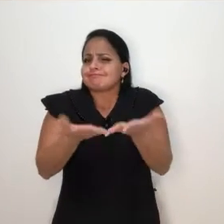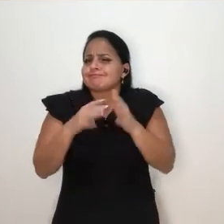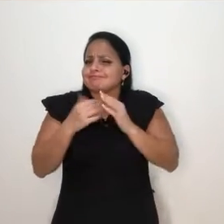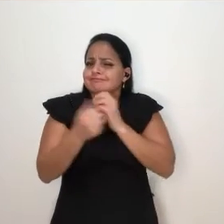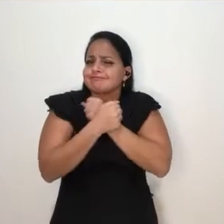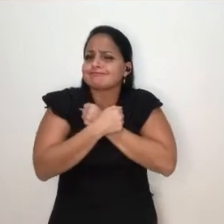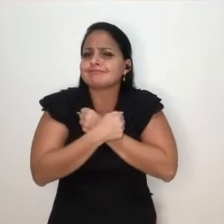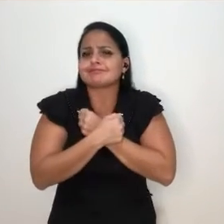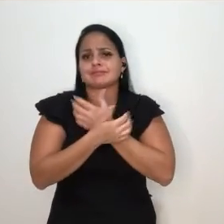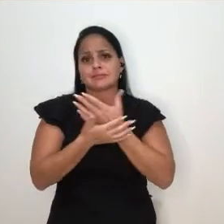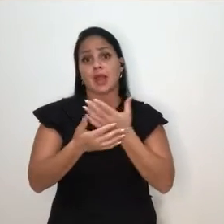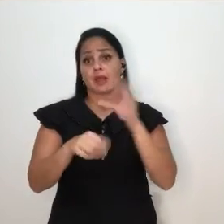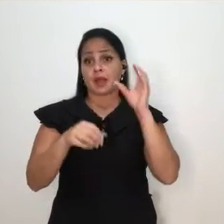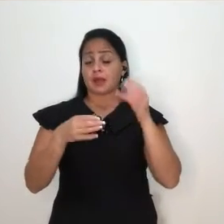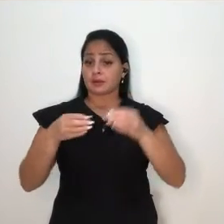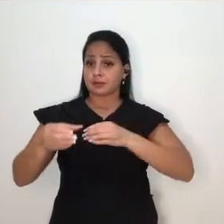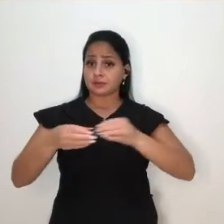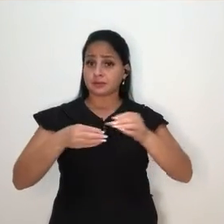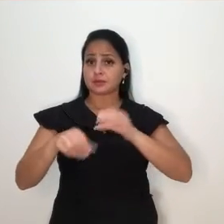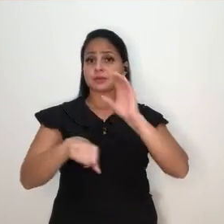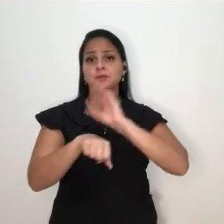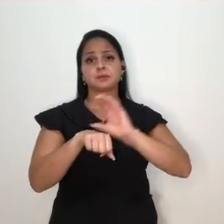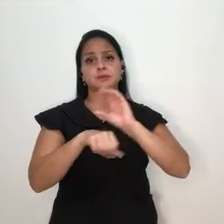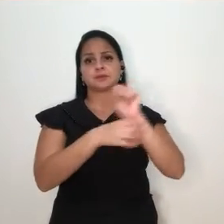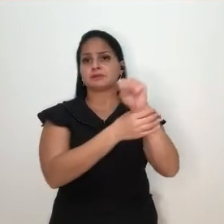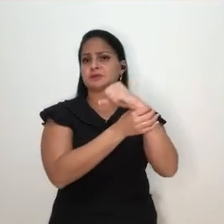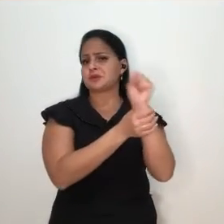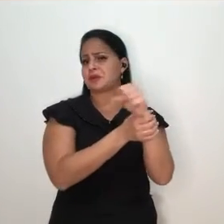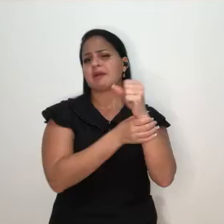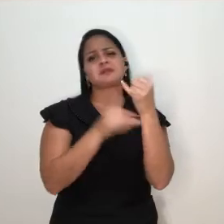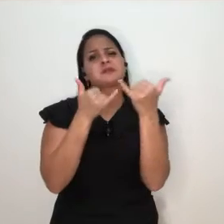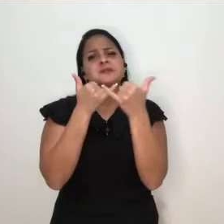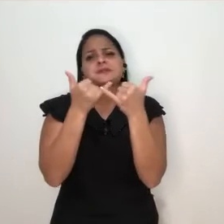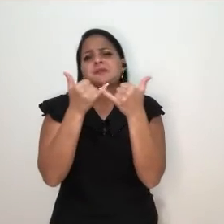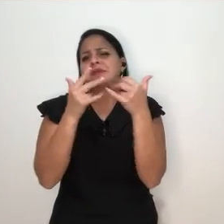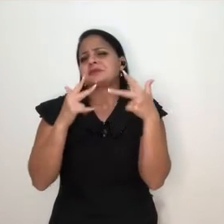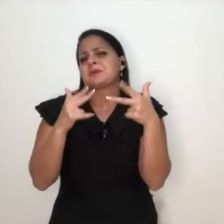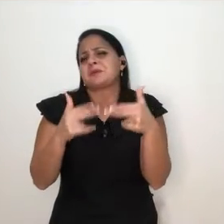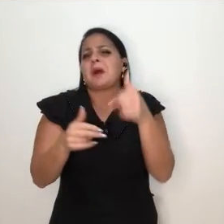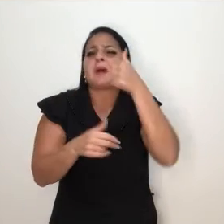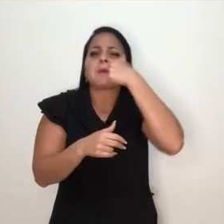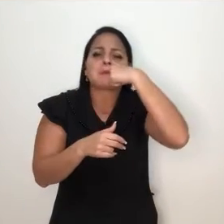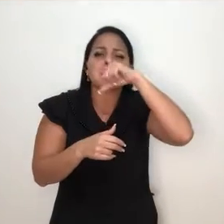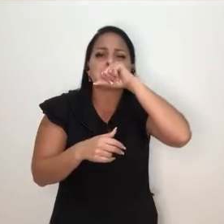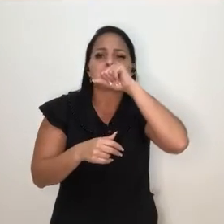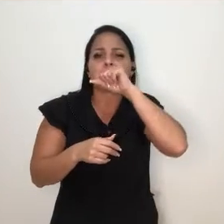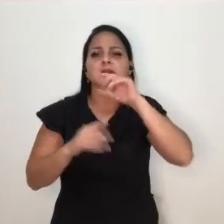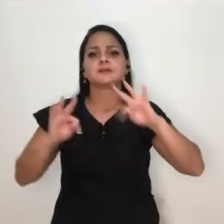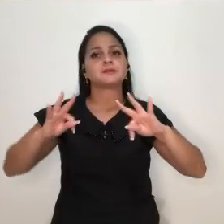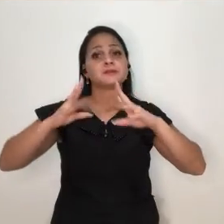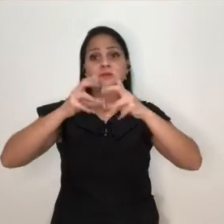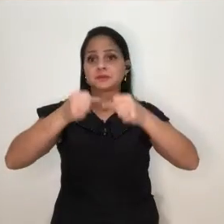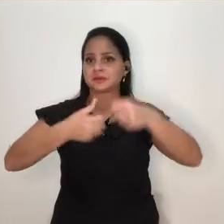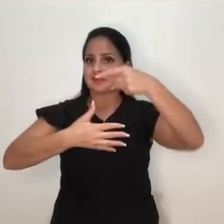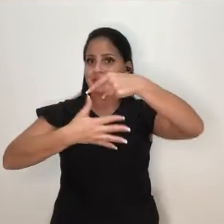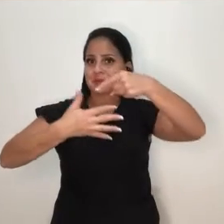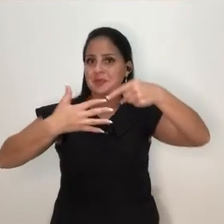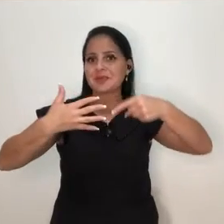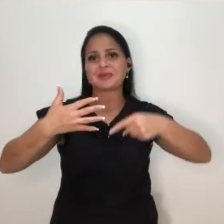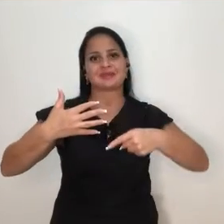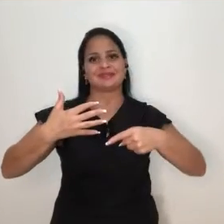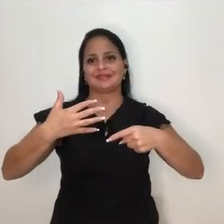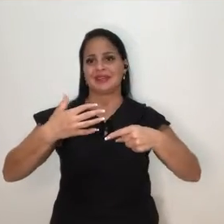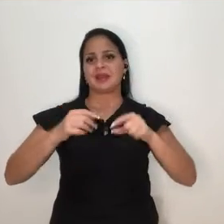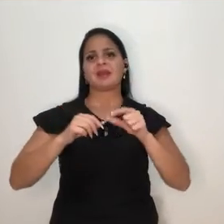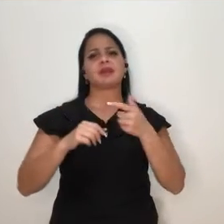recebida. A coordenadora do curso de fisioterapia foi uma mãe em todos os aspectos. Então,